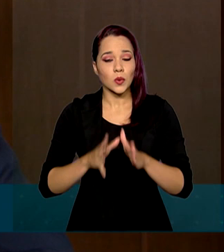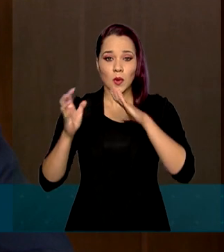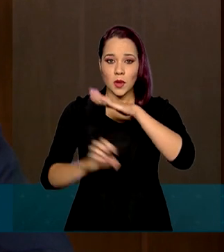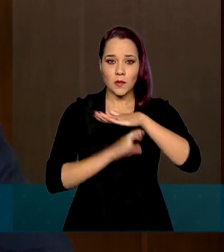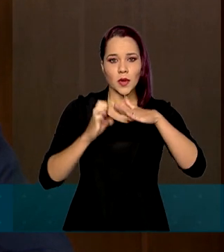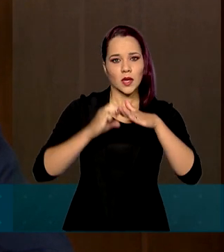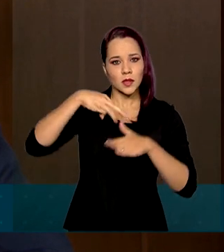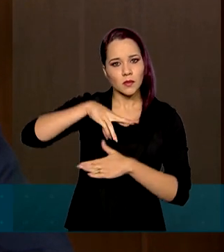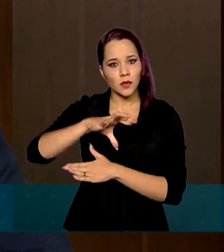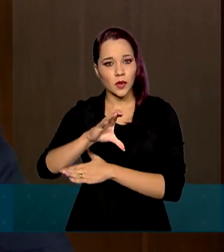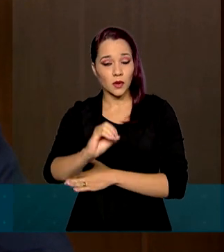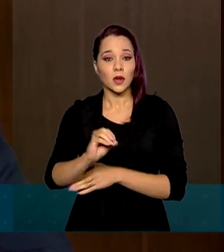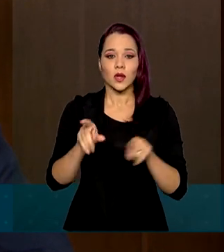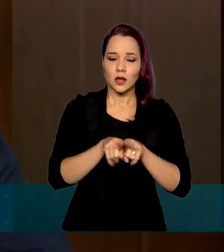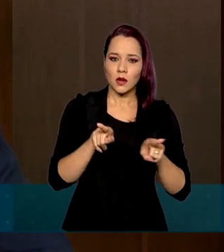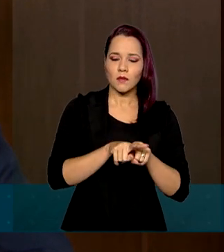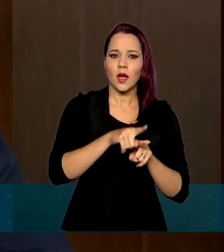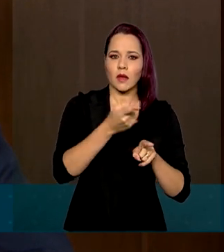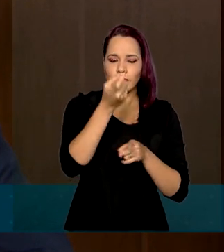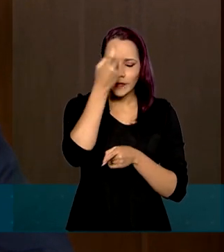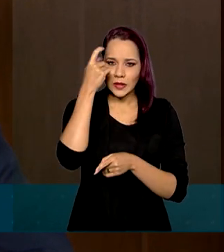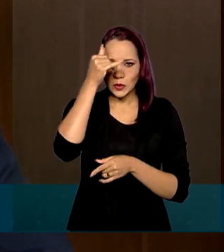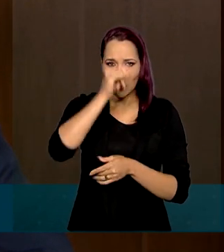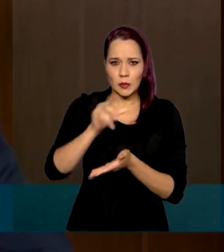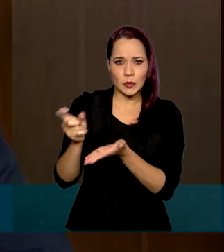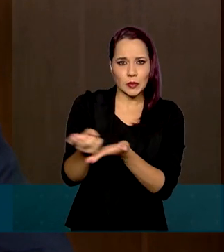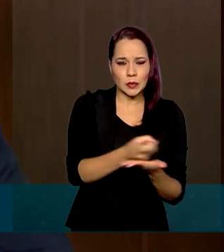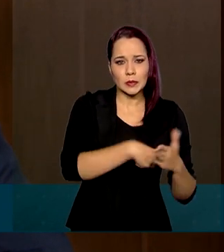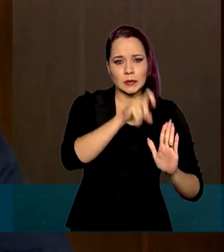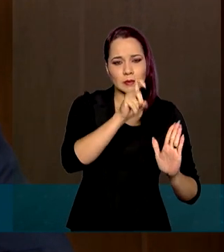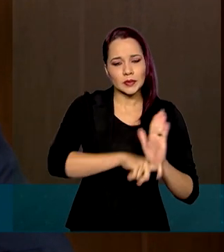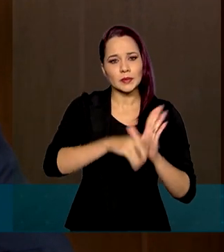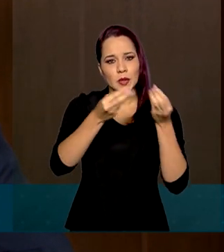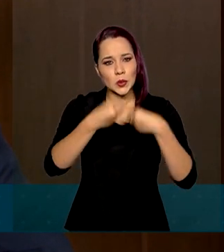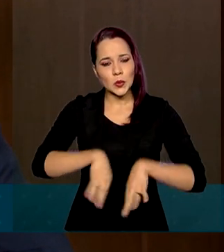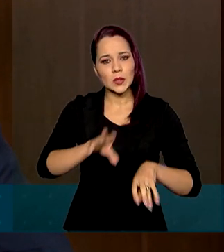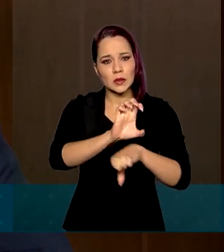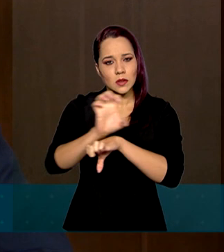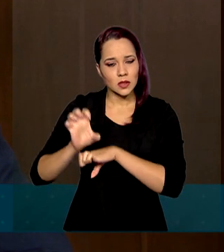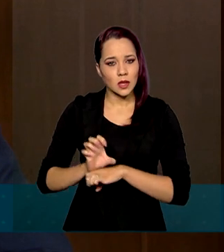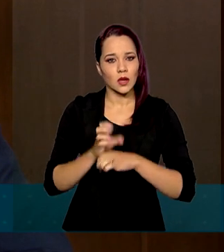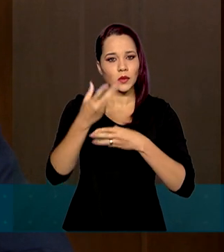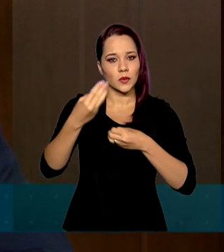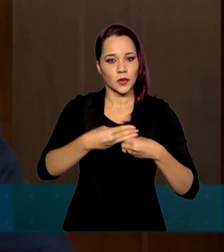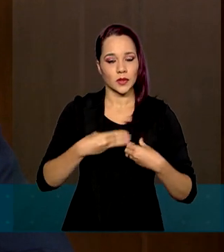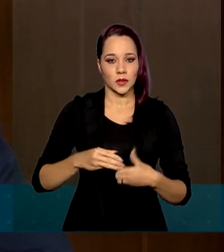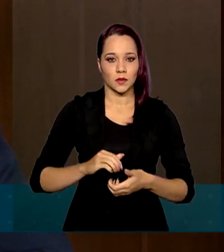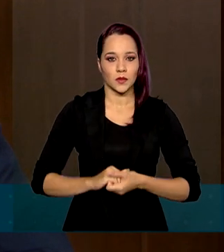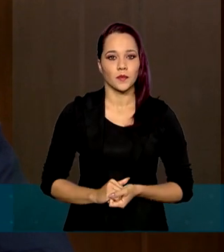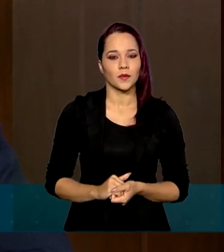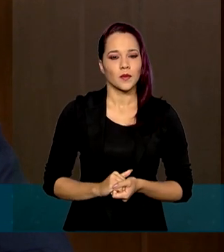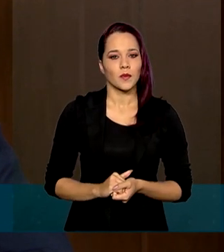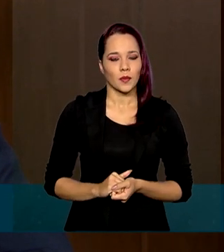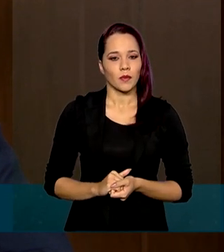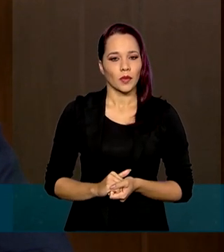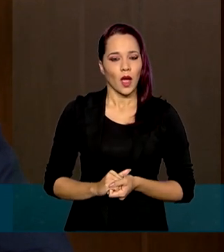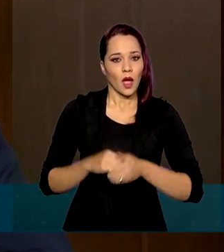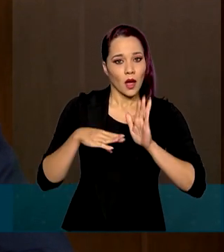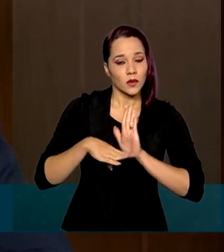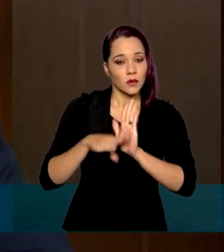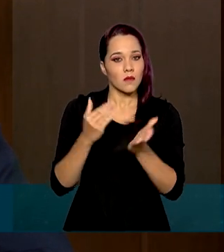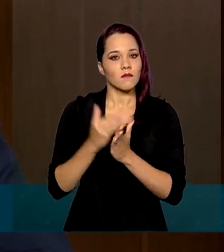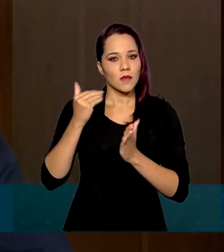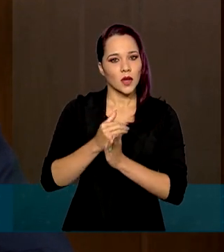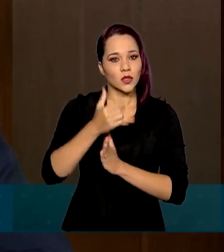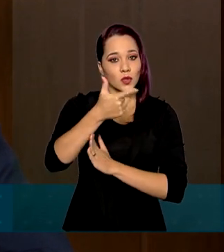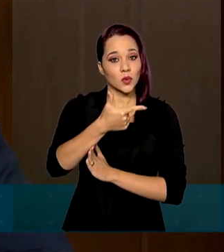como compensou a perda de arrecadação dos estados e municípios. Assistiu a mais de